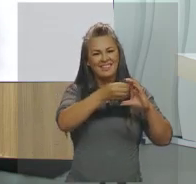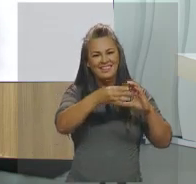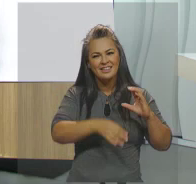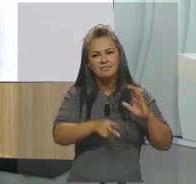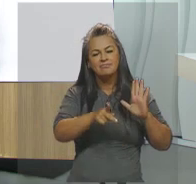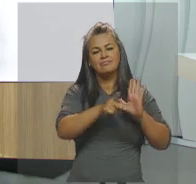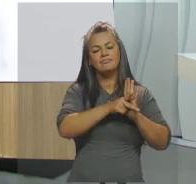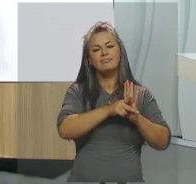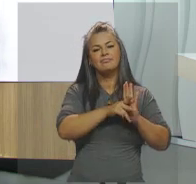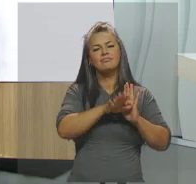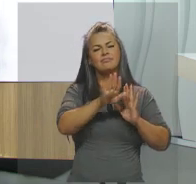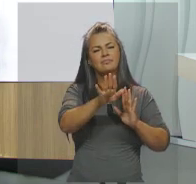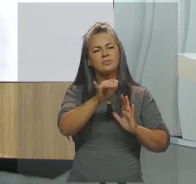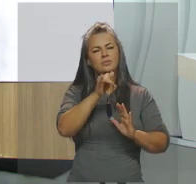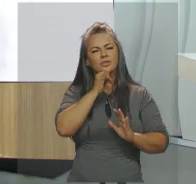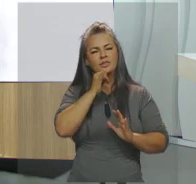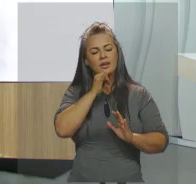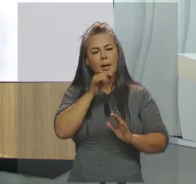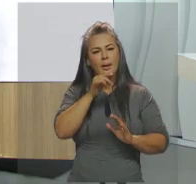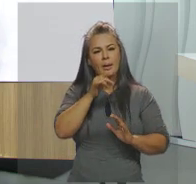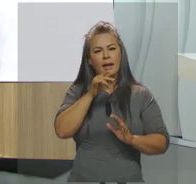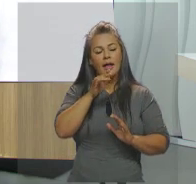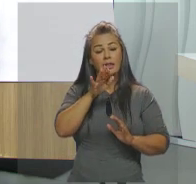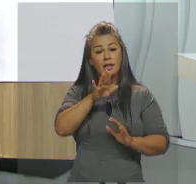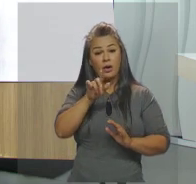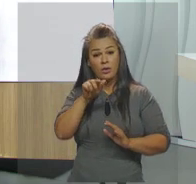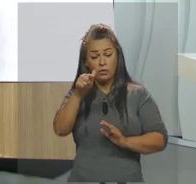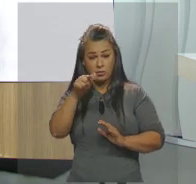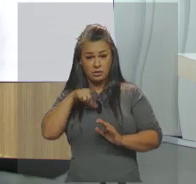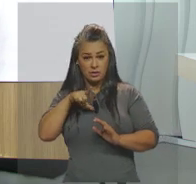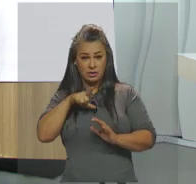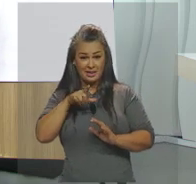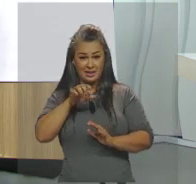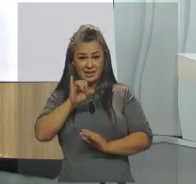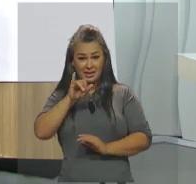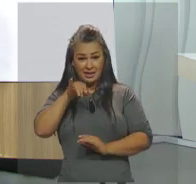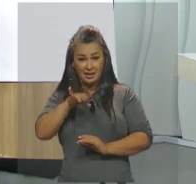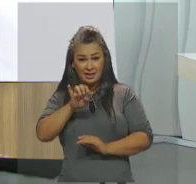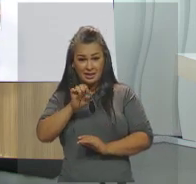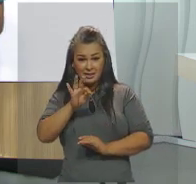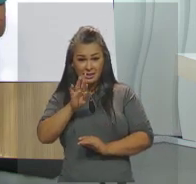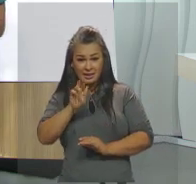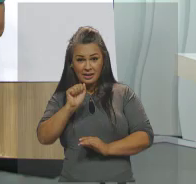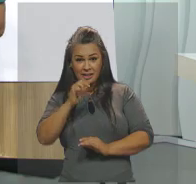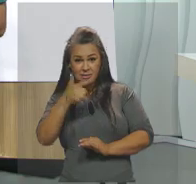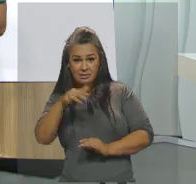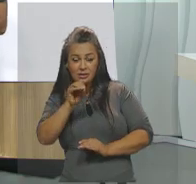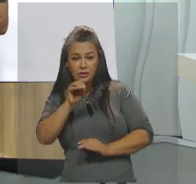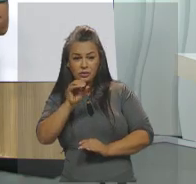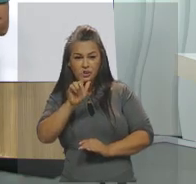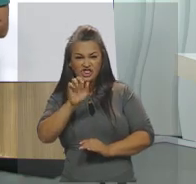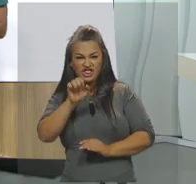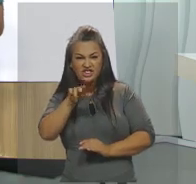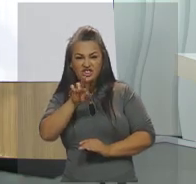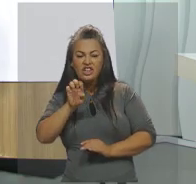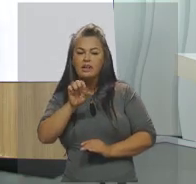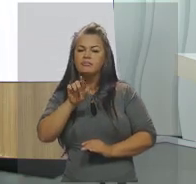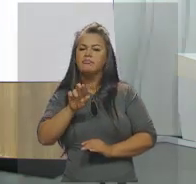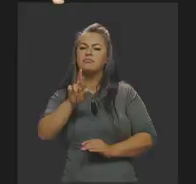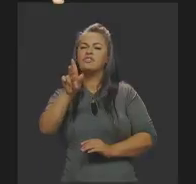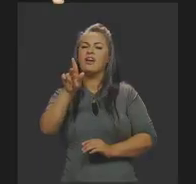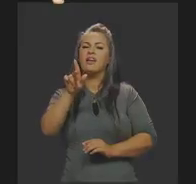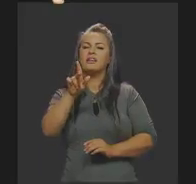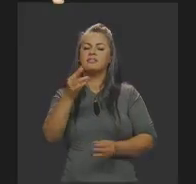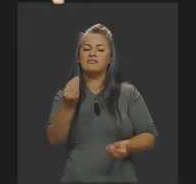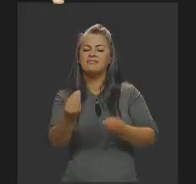o próprio nome já fala, interagem. Então, a interação gênica, interação de genes, o que vai acontecer?